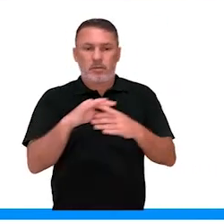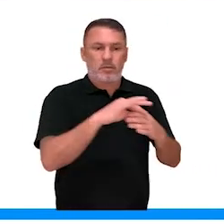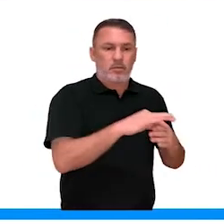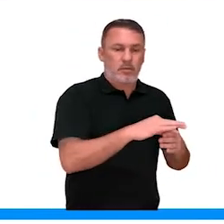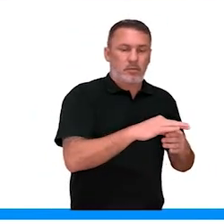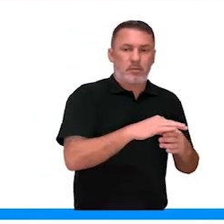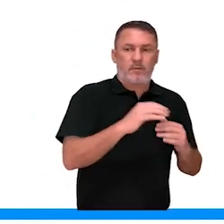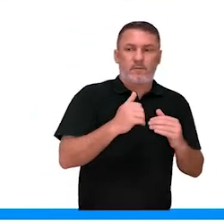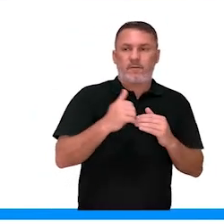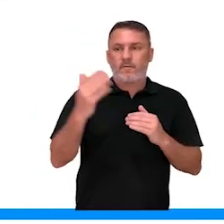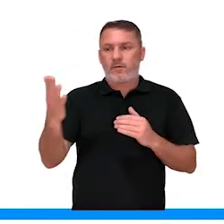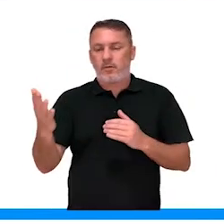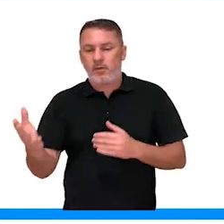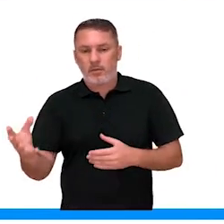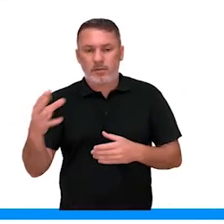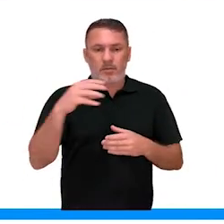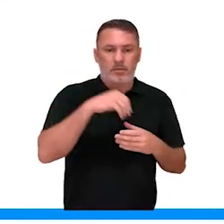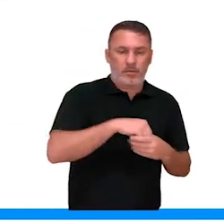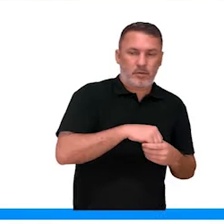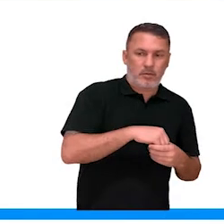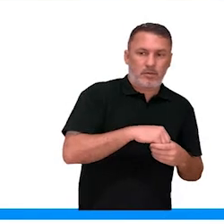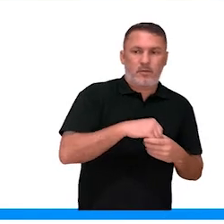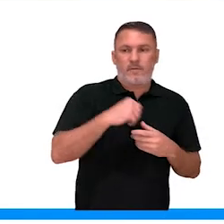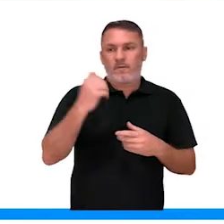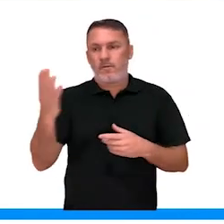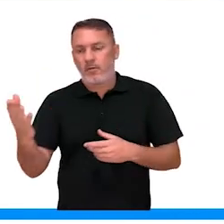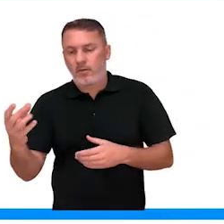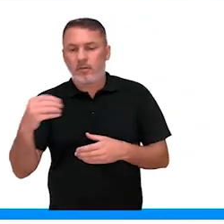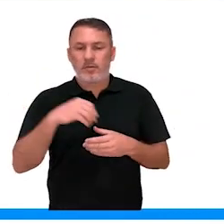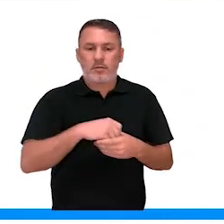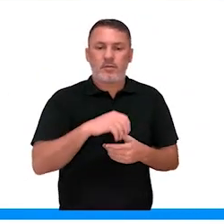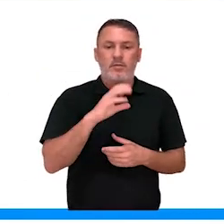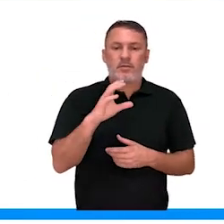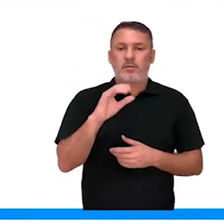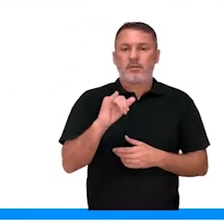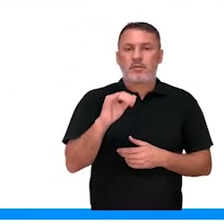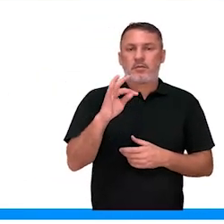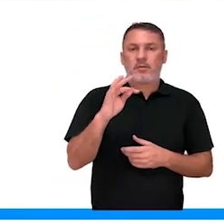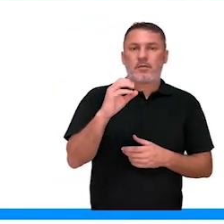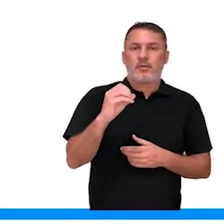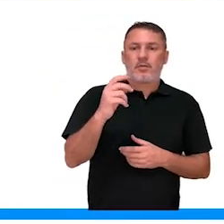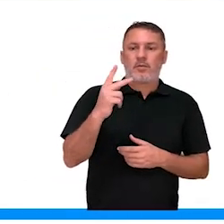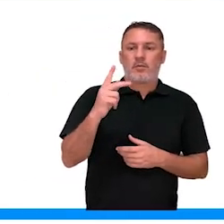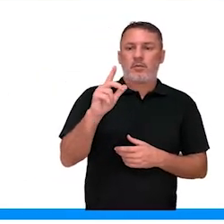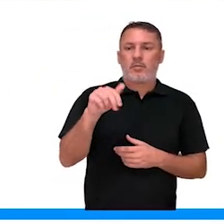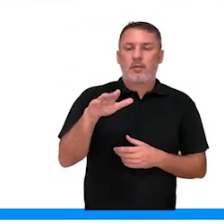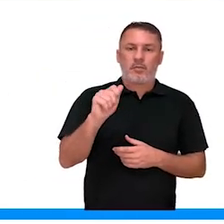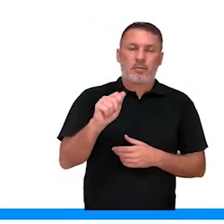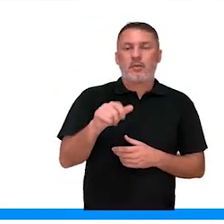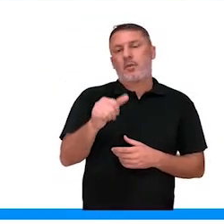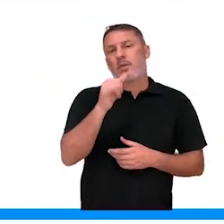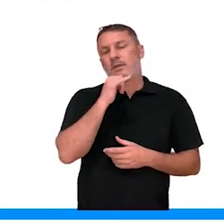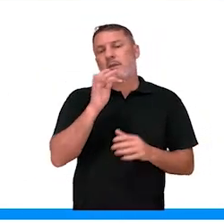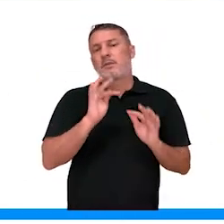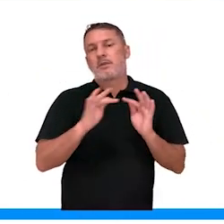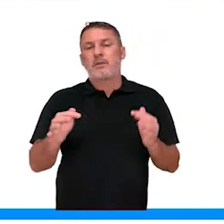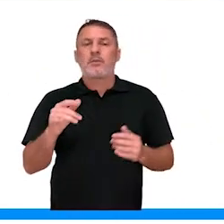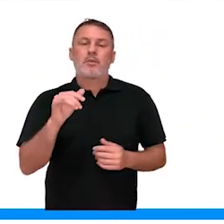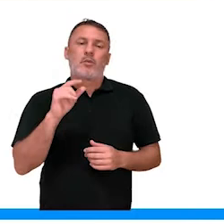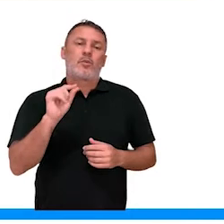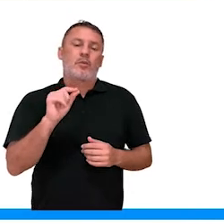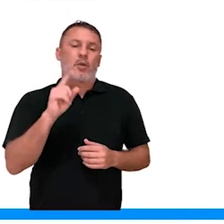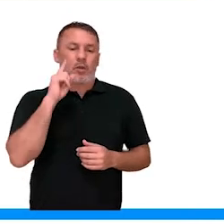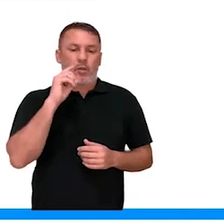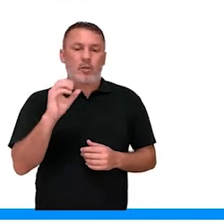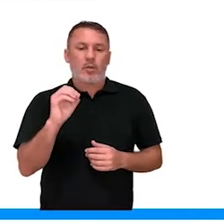membrana para o exterior, como para dentro do citoplasma. Um exemplo simples que a gente pode pensar em